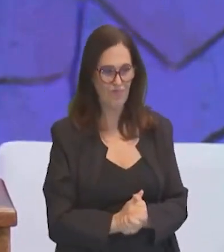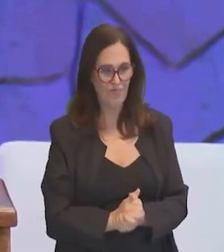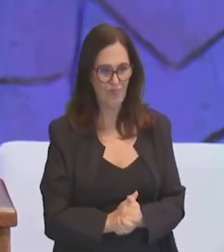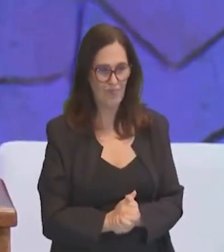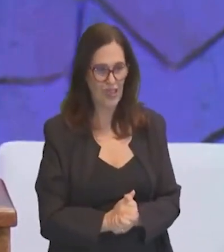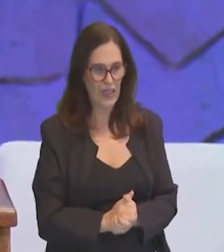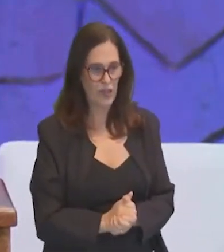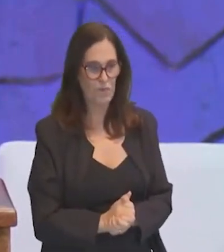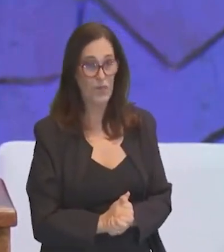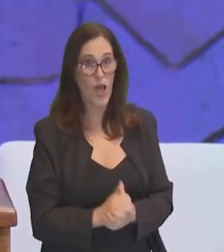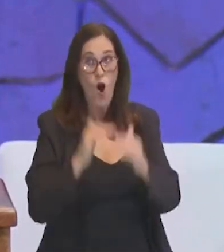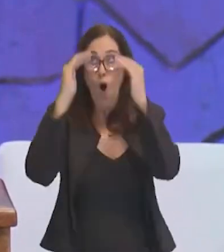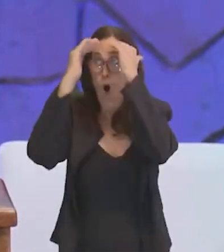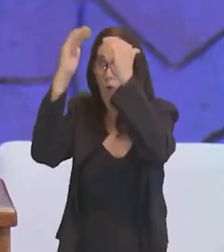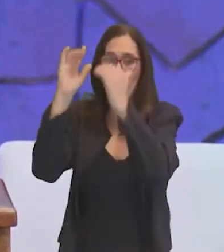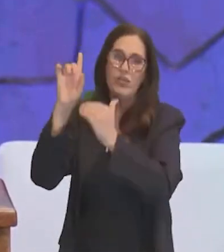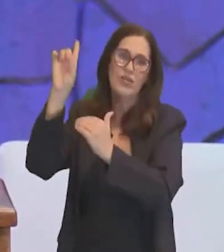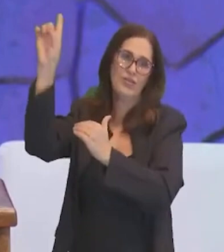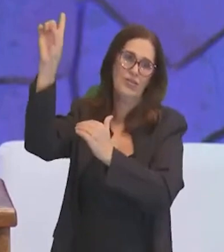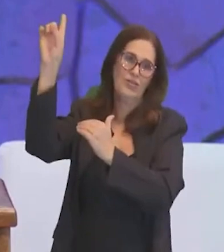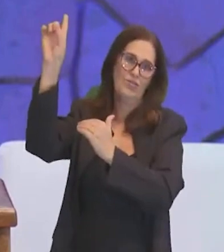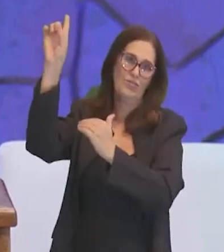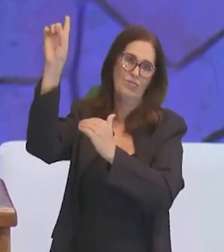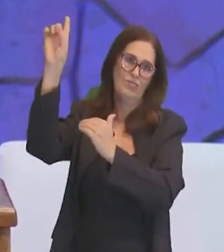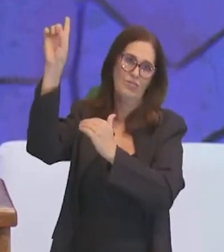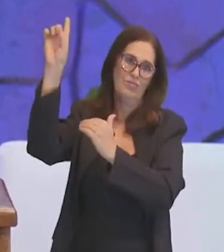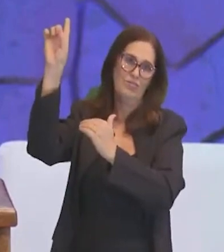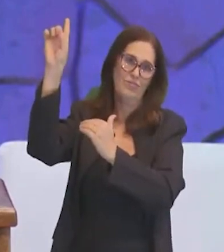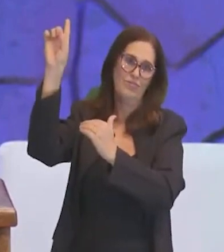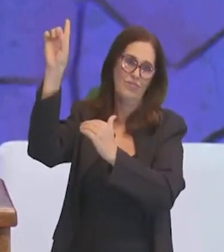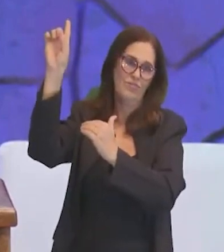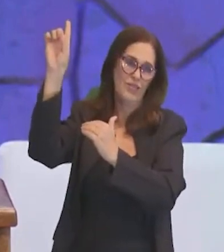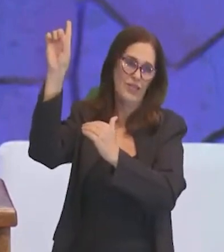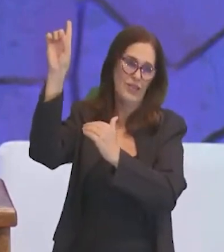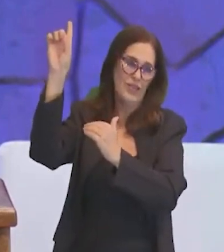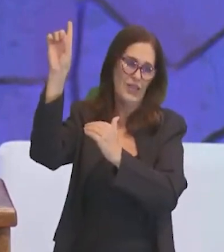Em obediência a Deus e com misericórdia,